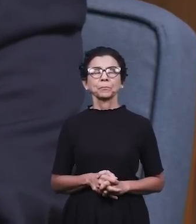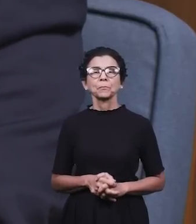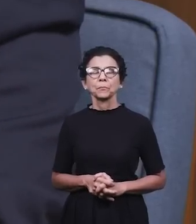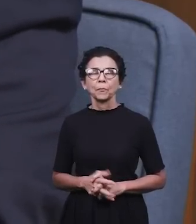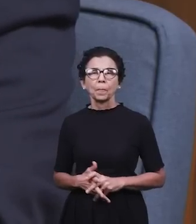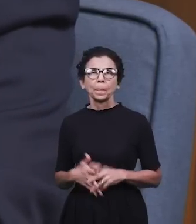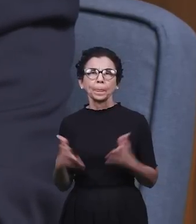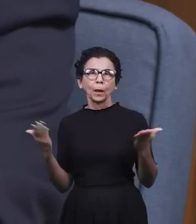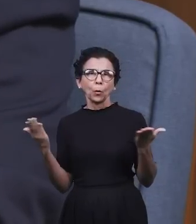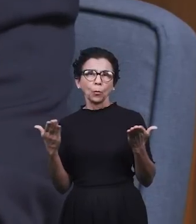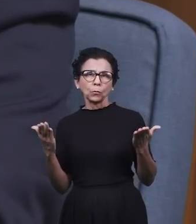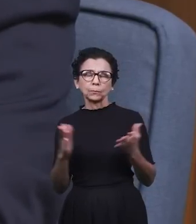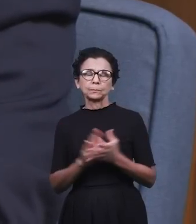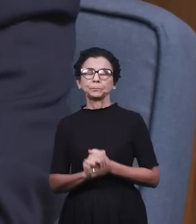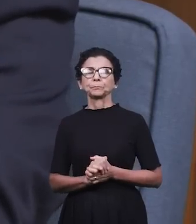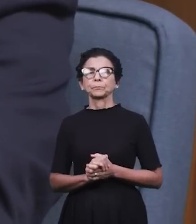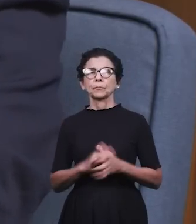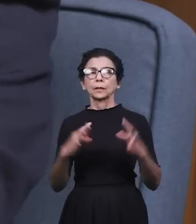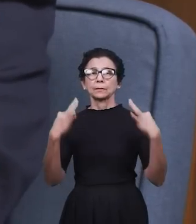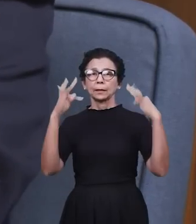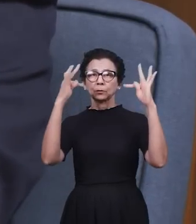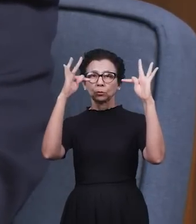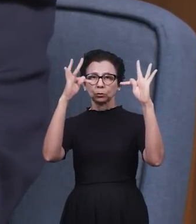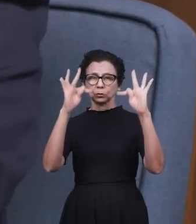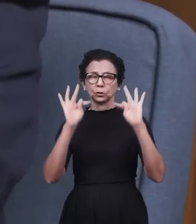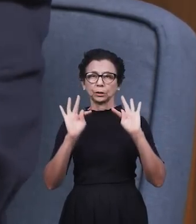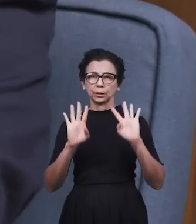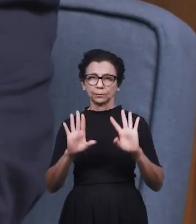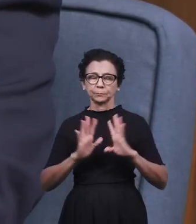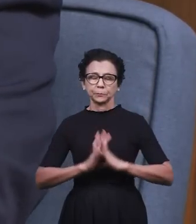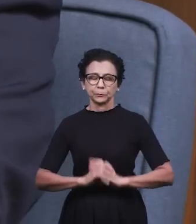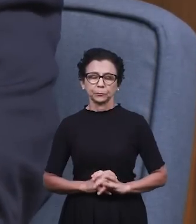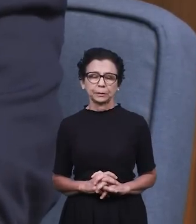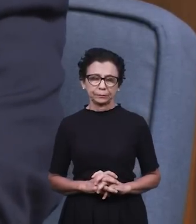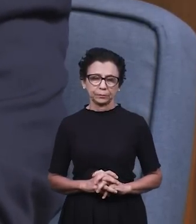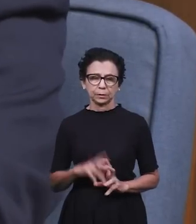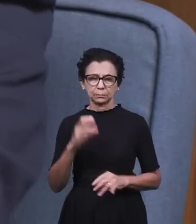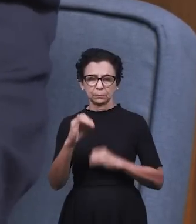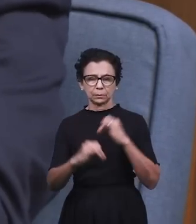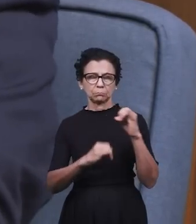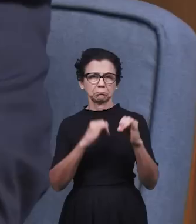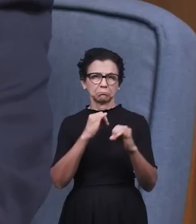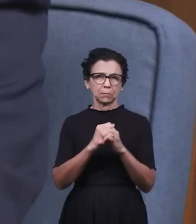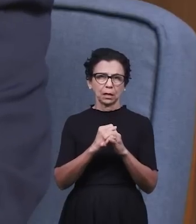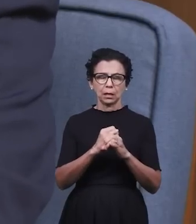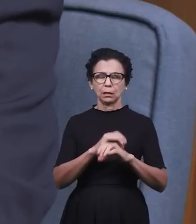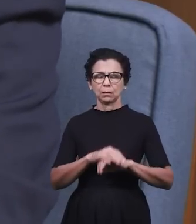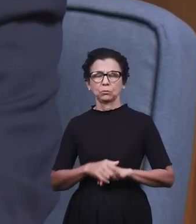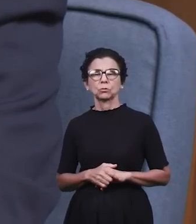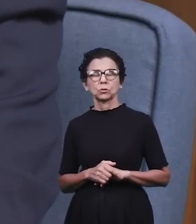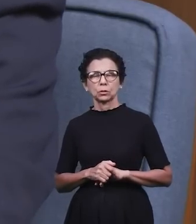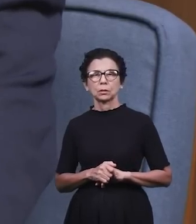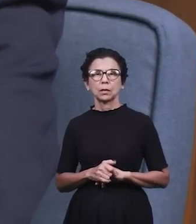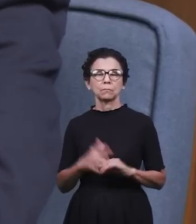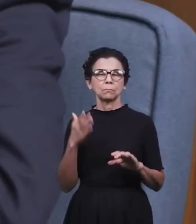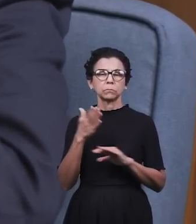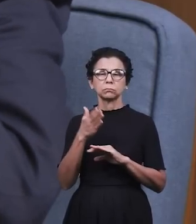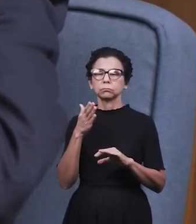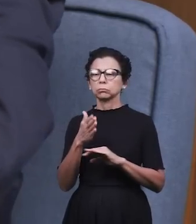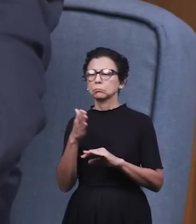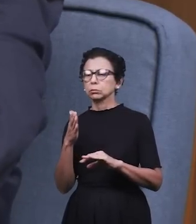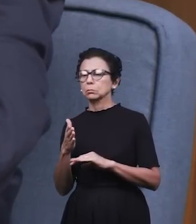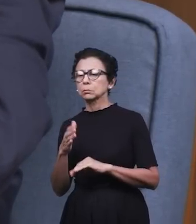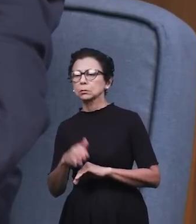acesso à internet, no aspecto espiritual, bíblico, religioso, digamos assim,